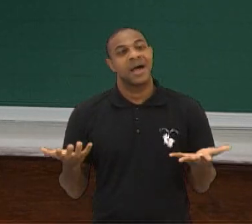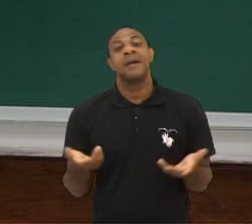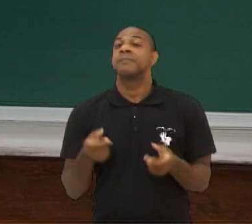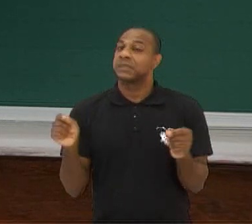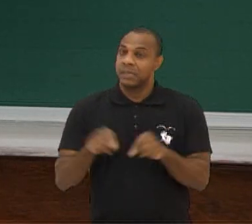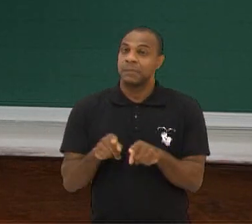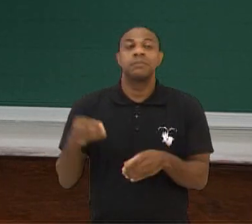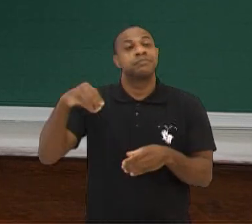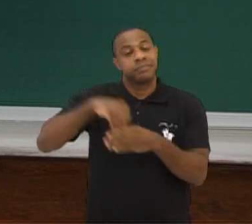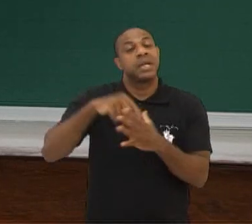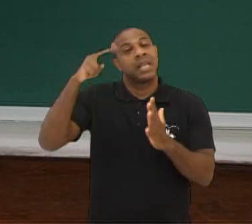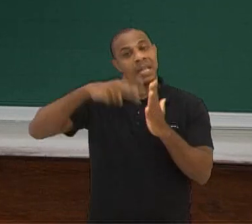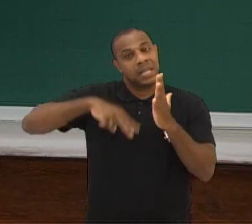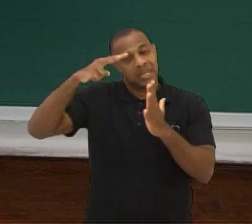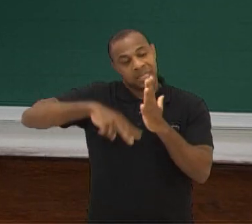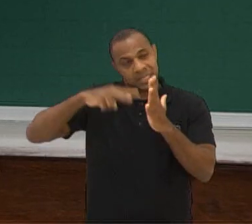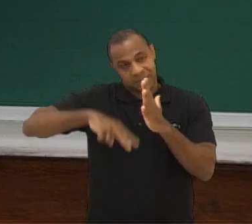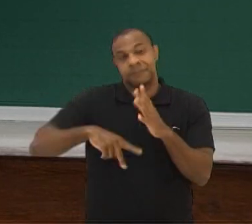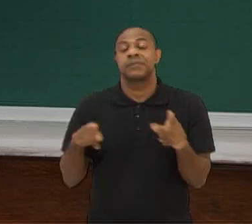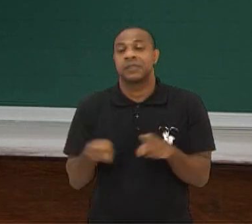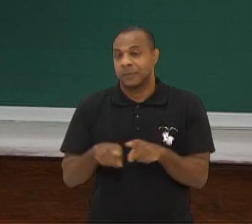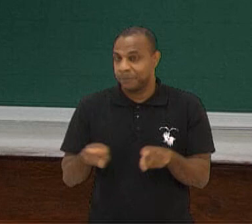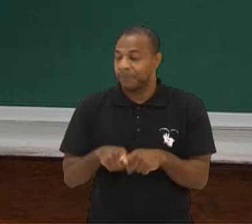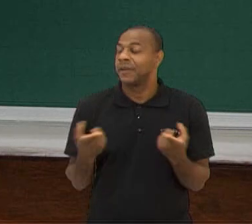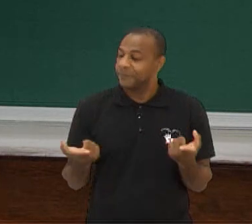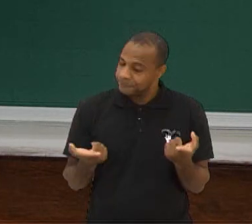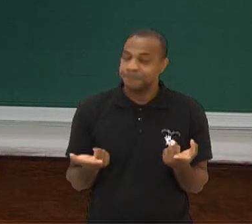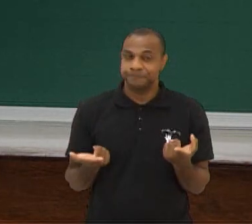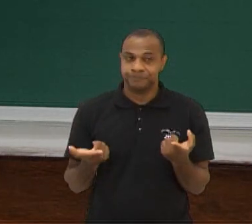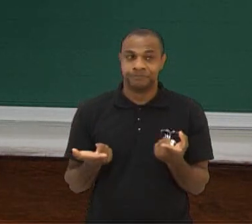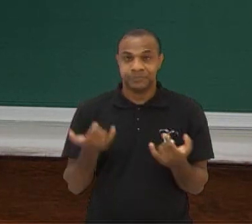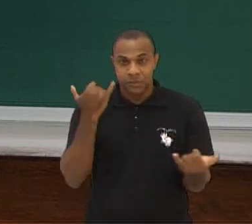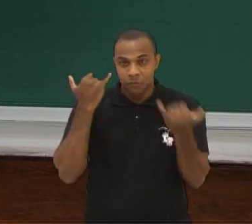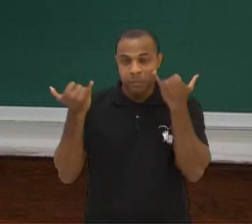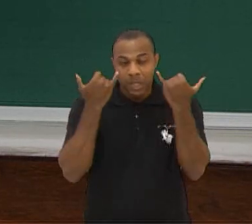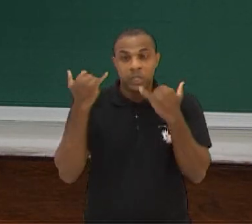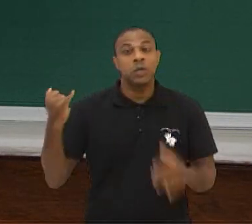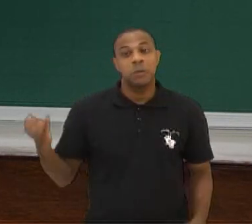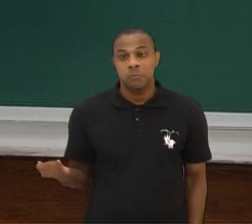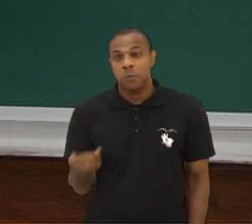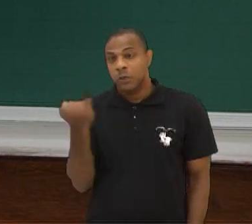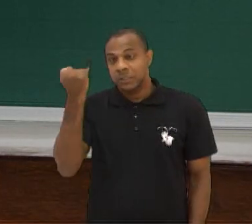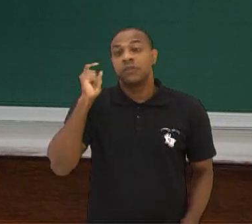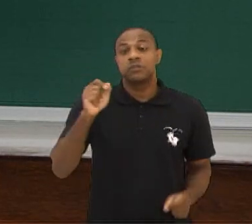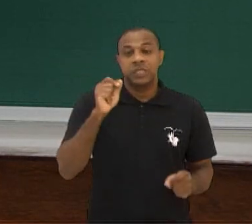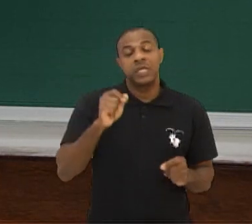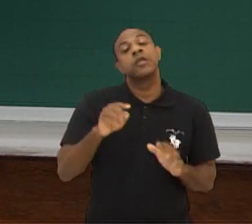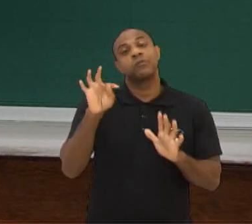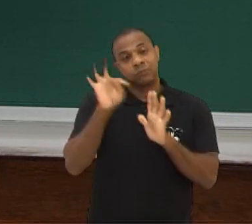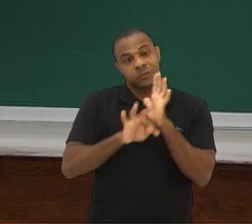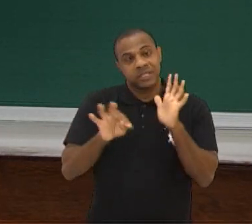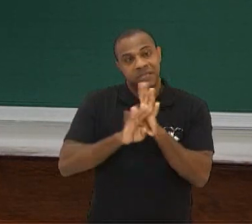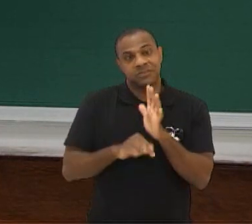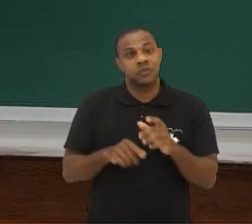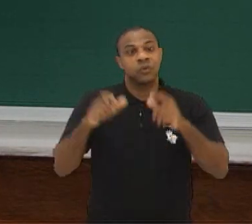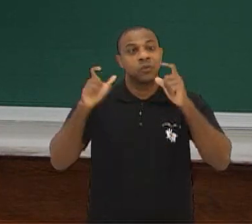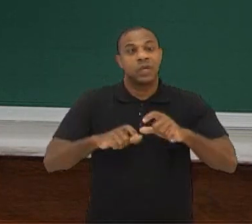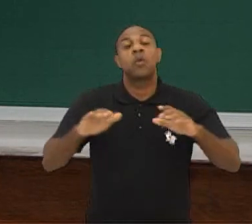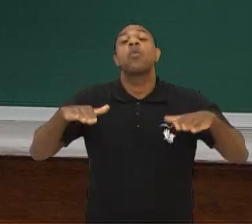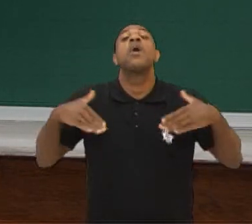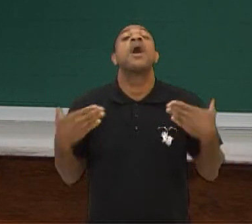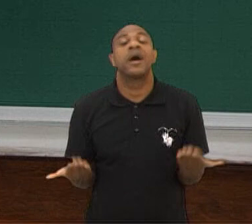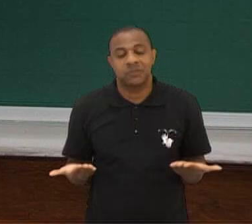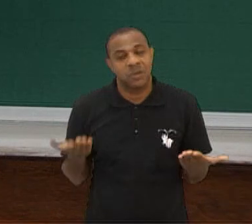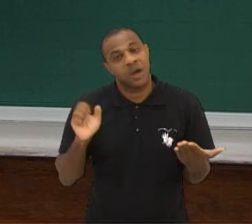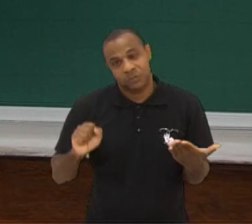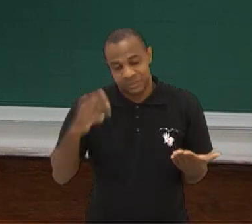parte também da leitura extraverbal do texto. Muitas vezes eu vou compreender a notícia porque eu entendo do